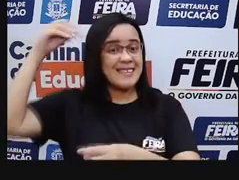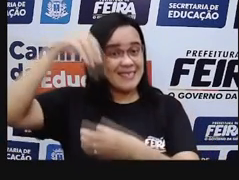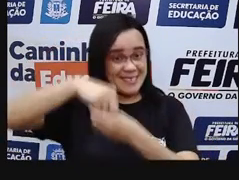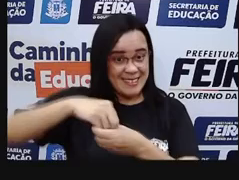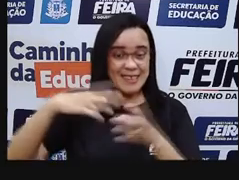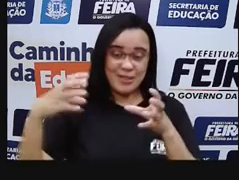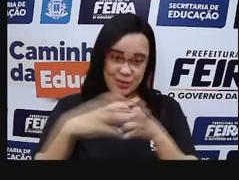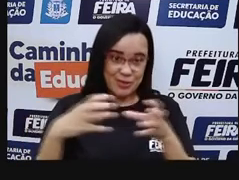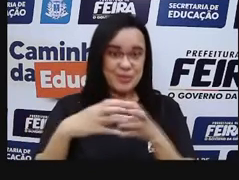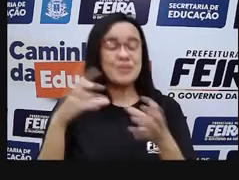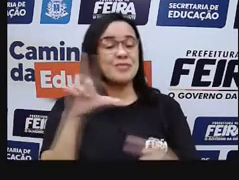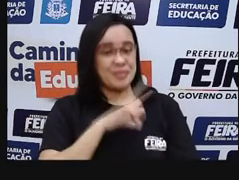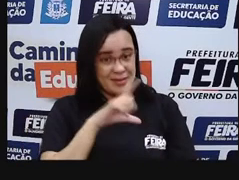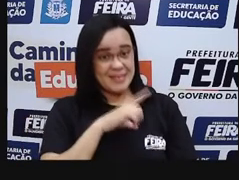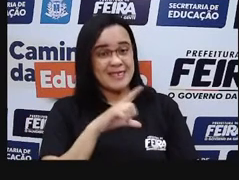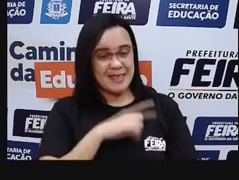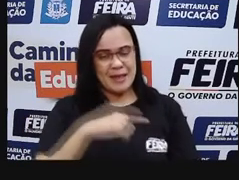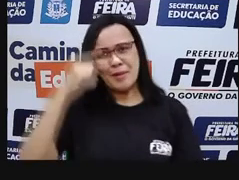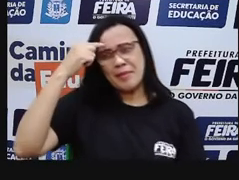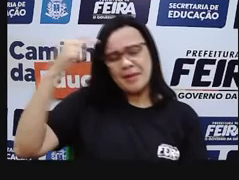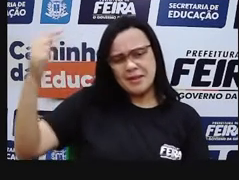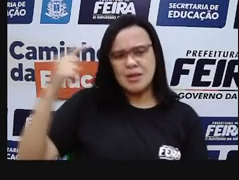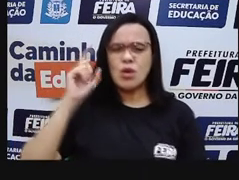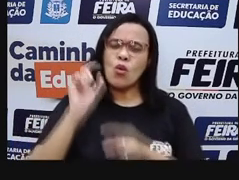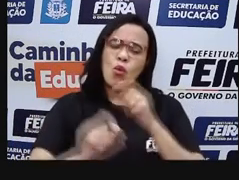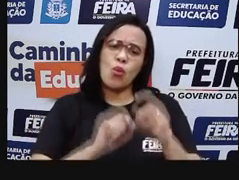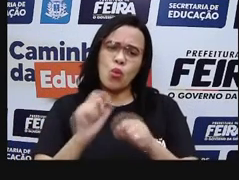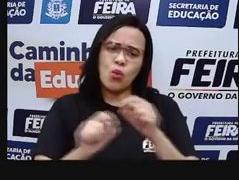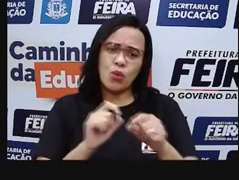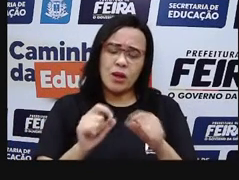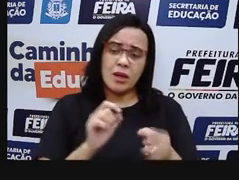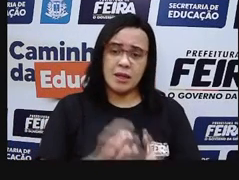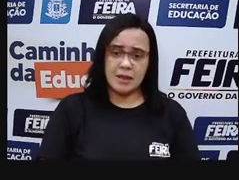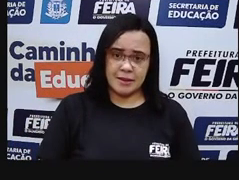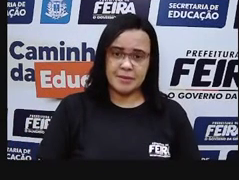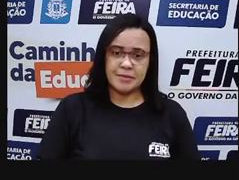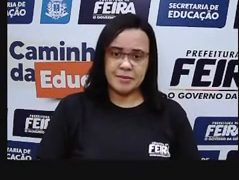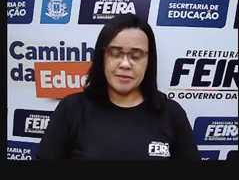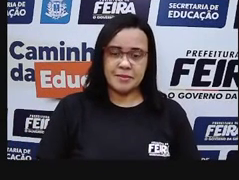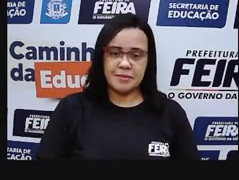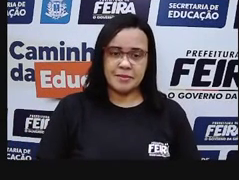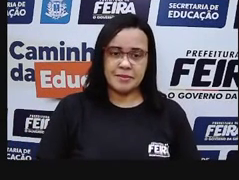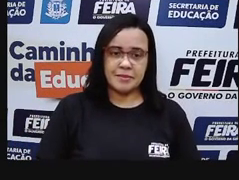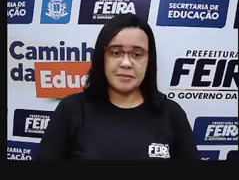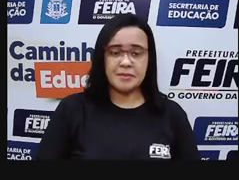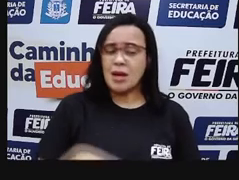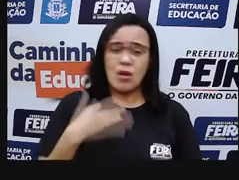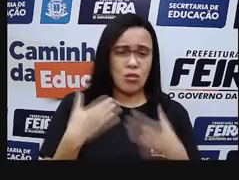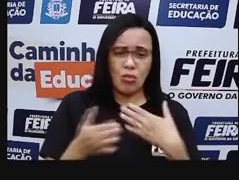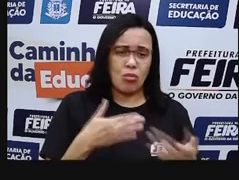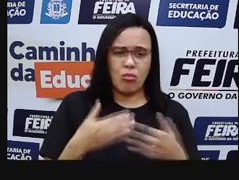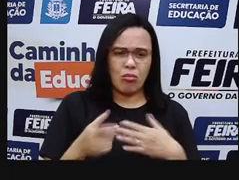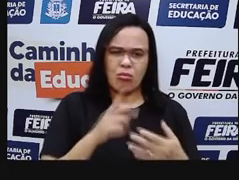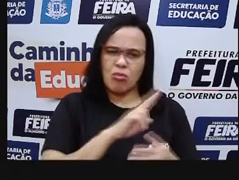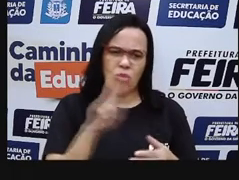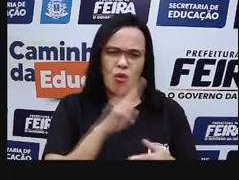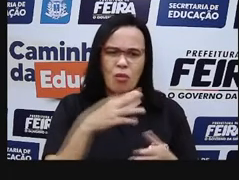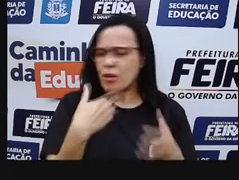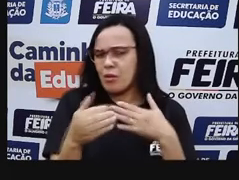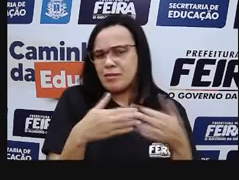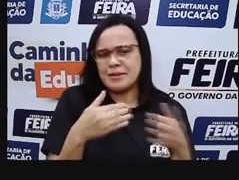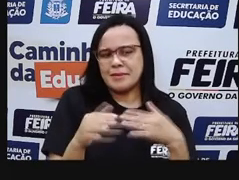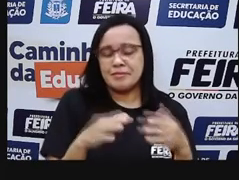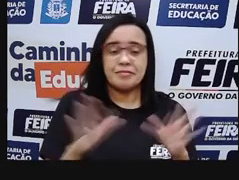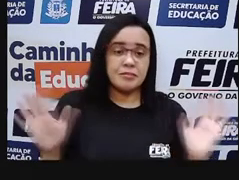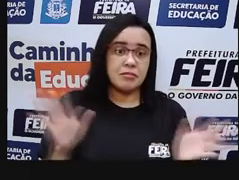pensar o seguinte oi maninho por os treco um passa aqui para você ver todas tags estava com infecção